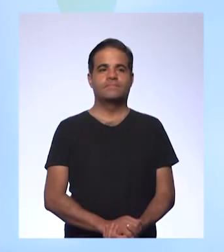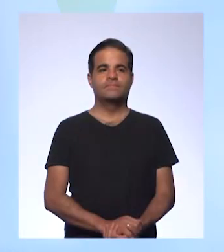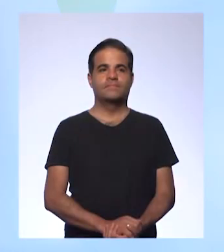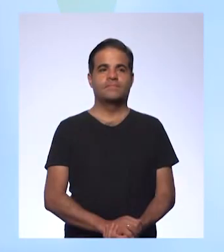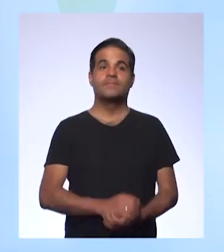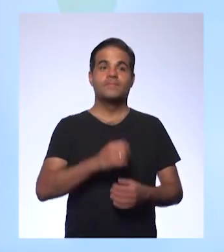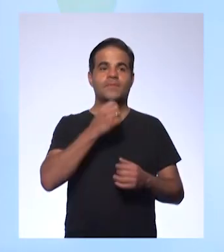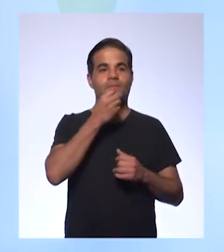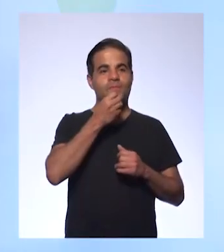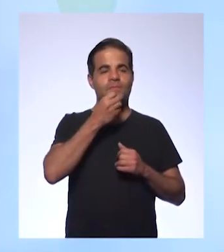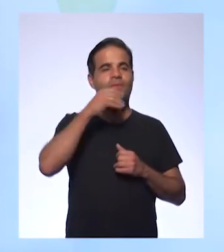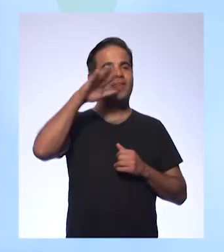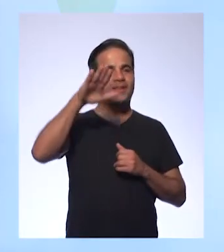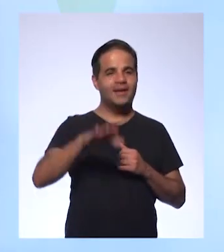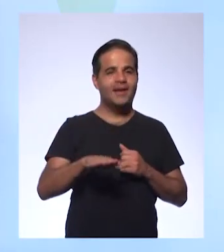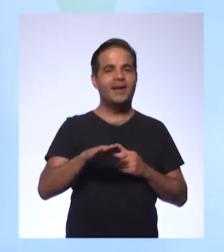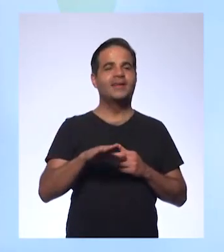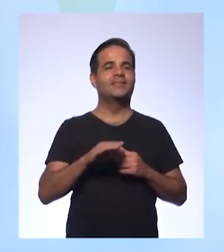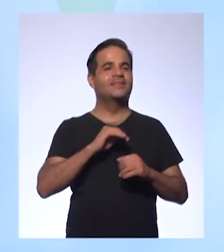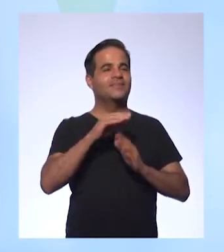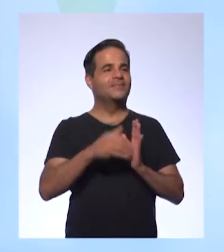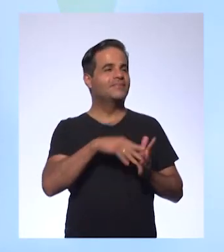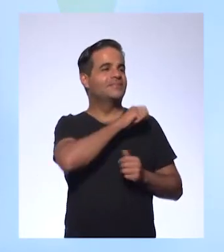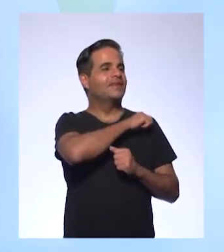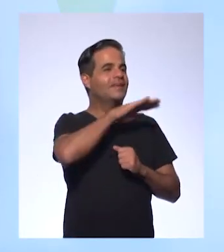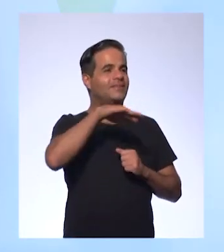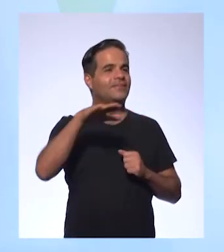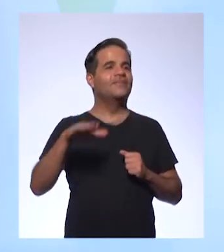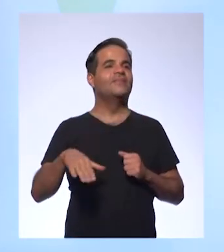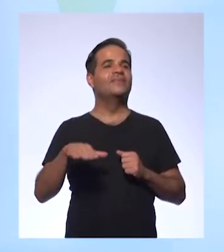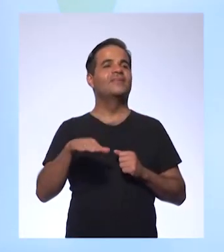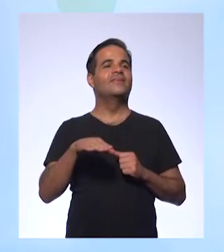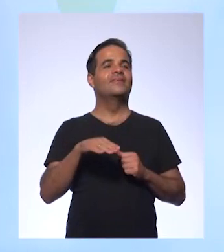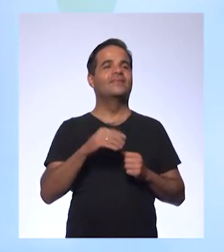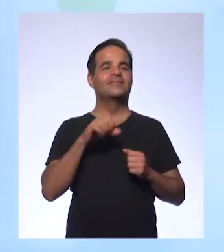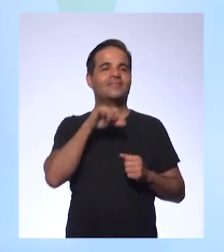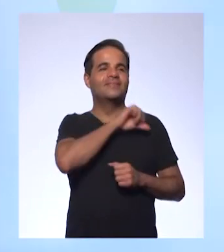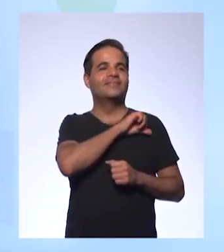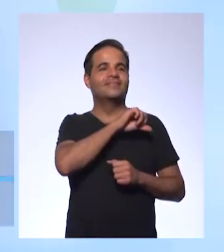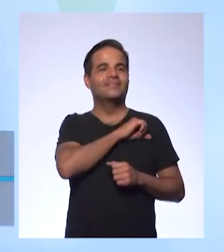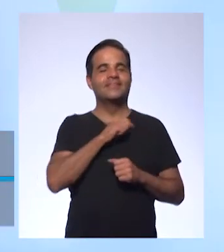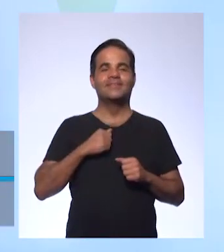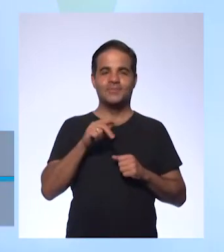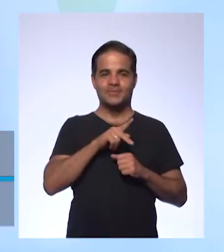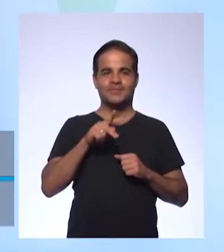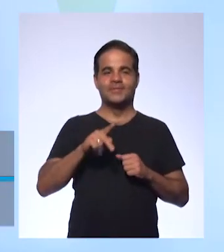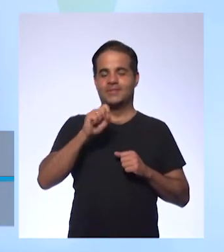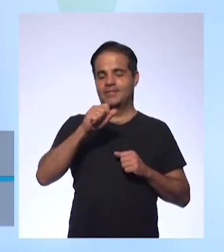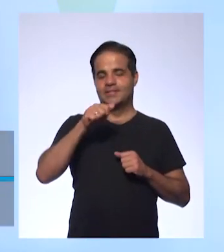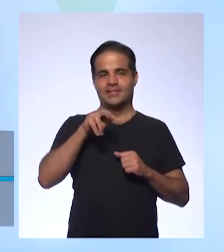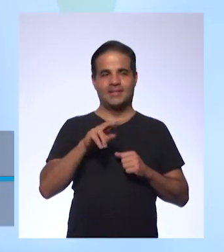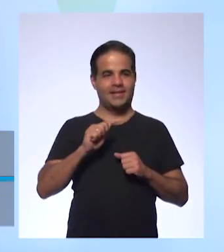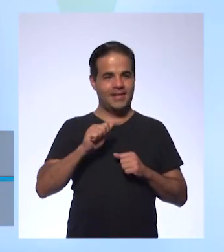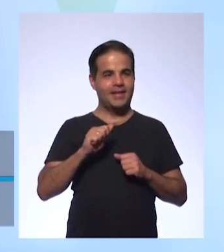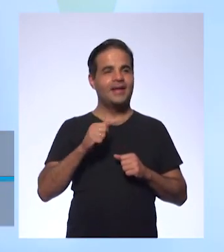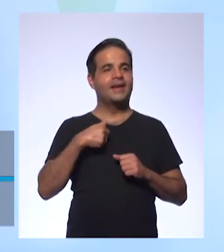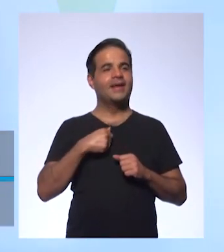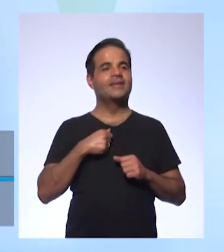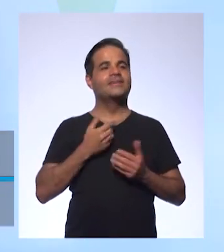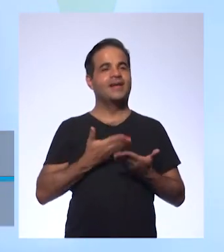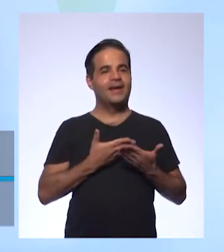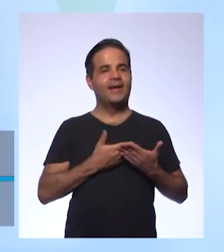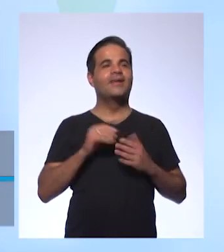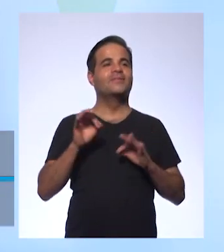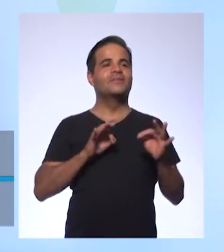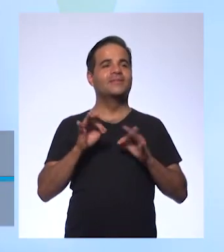Bom dia não, né? Boa tarde, alunos do nono ano. Eu sou a professora Sara e essa é a aula de projeto de vida. E